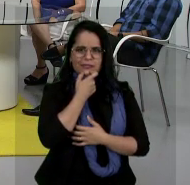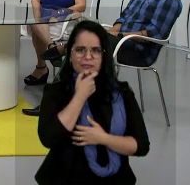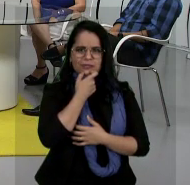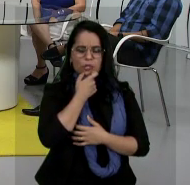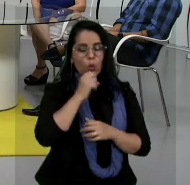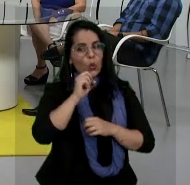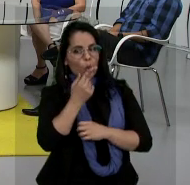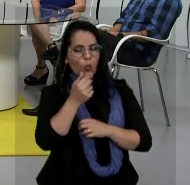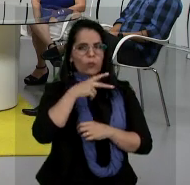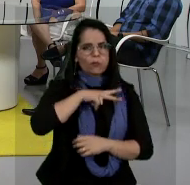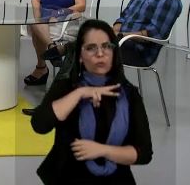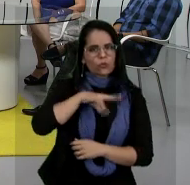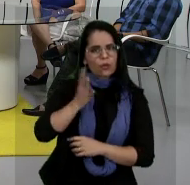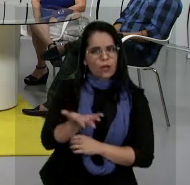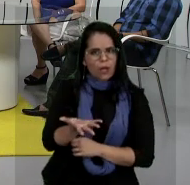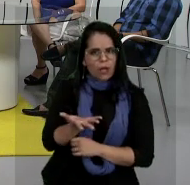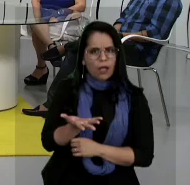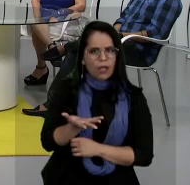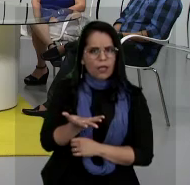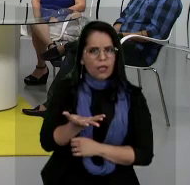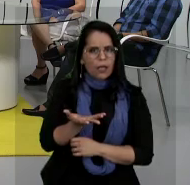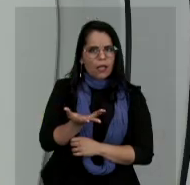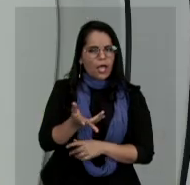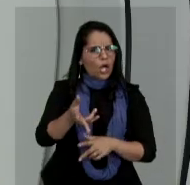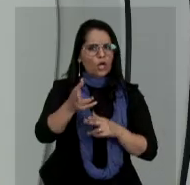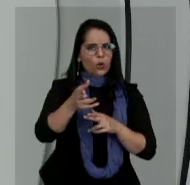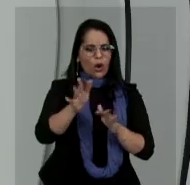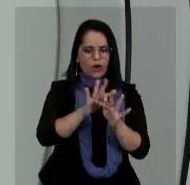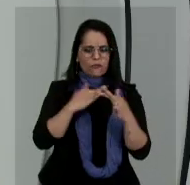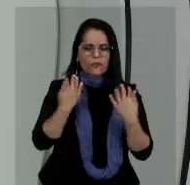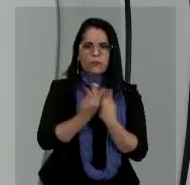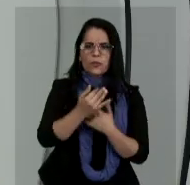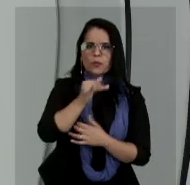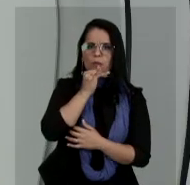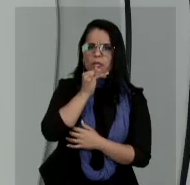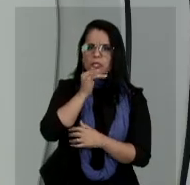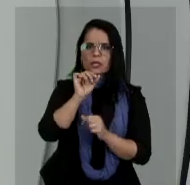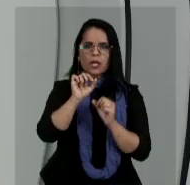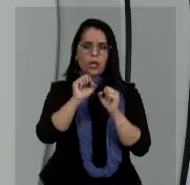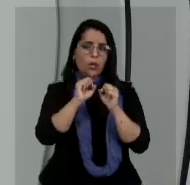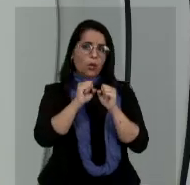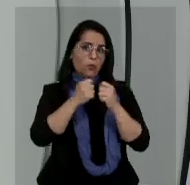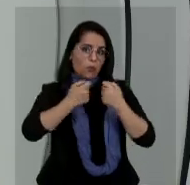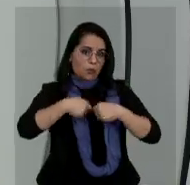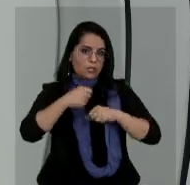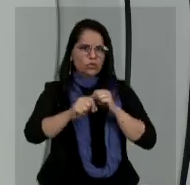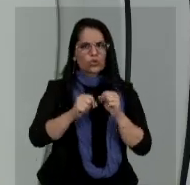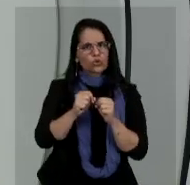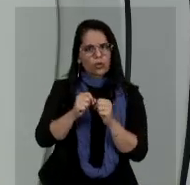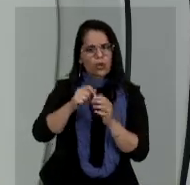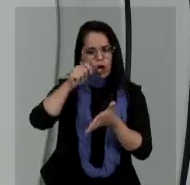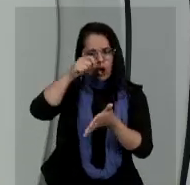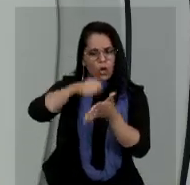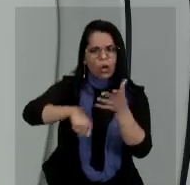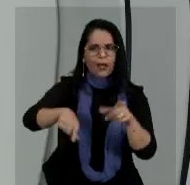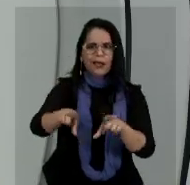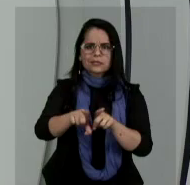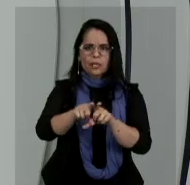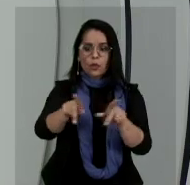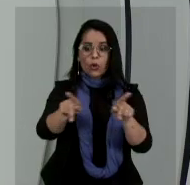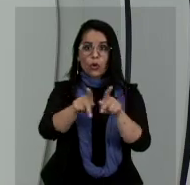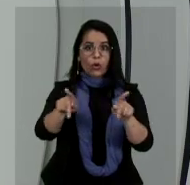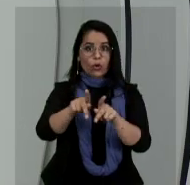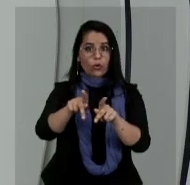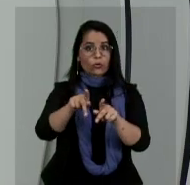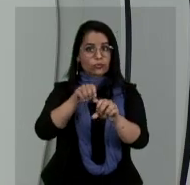ou português, né? A família, por exemplo, seria ideal que ela te contratasse também um